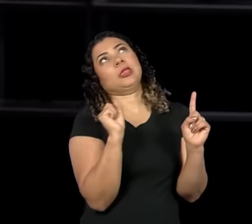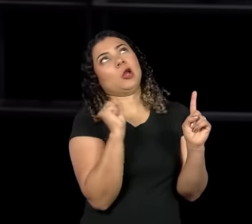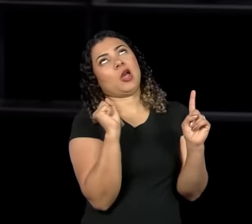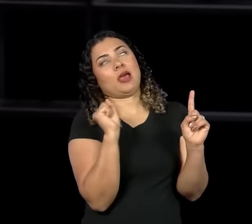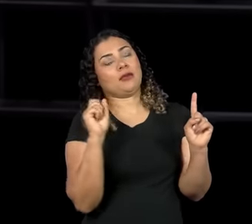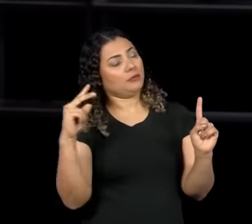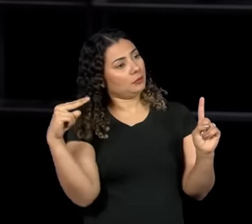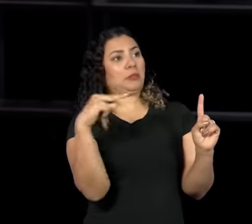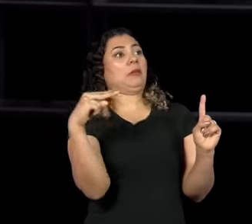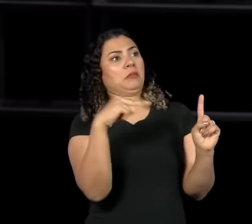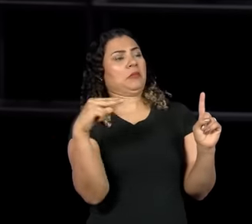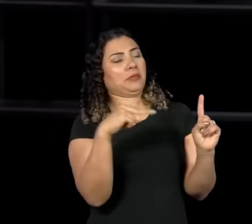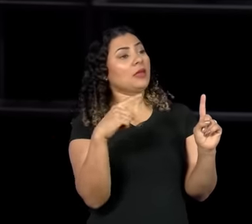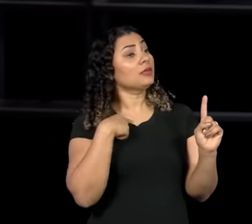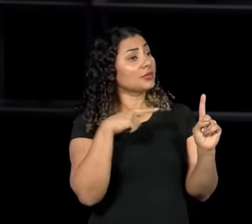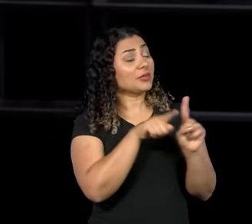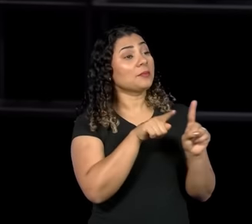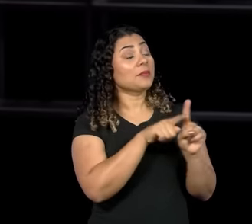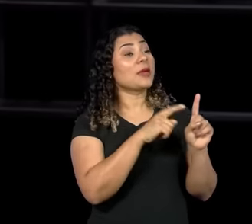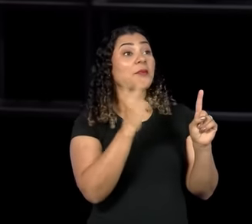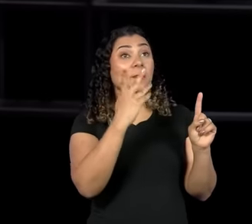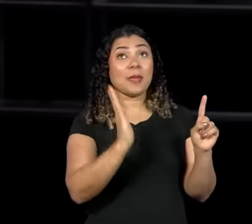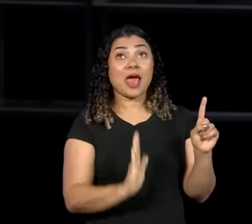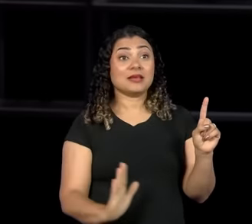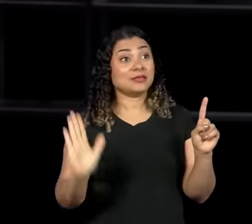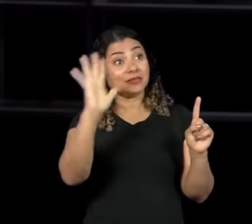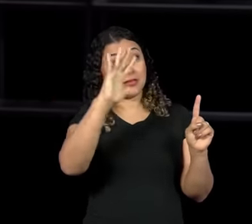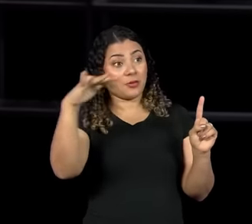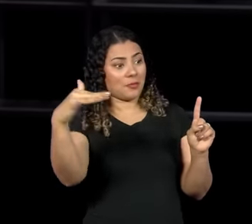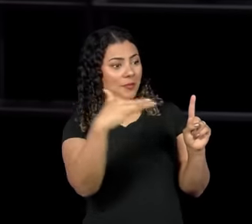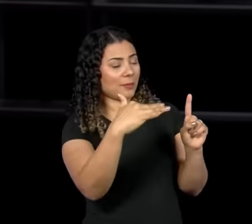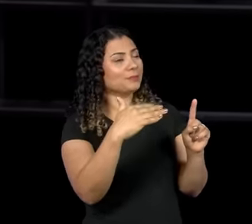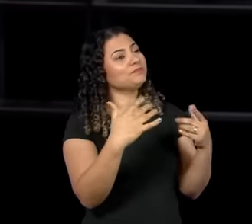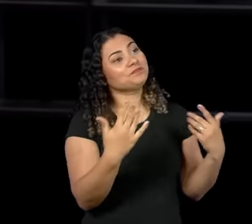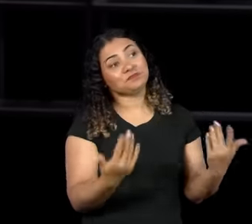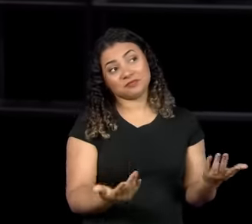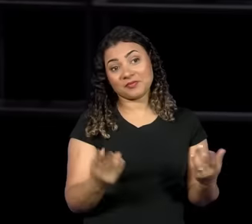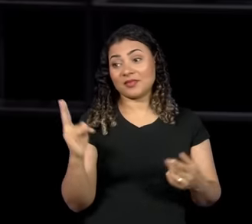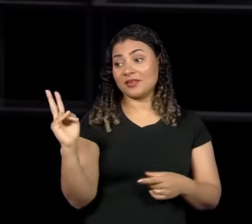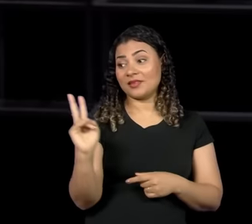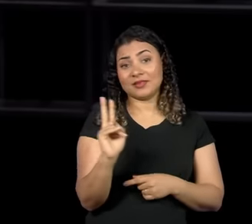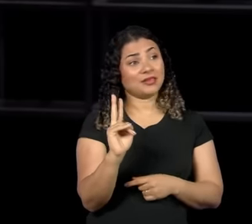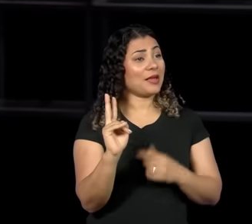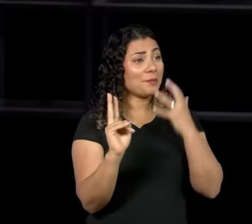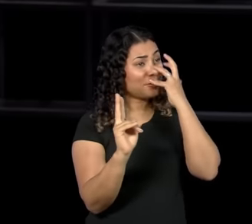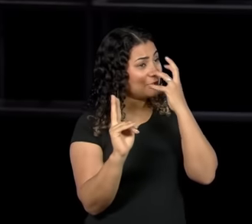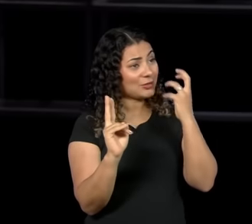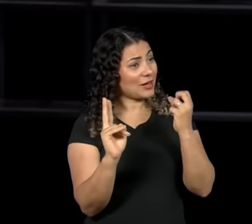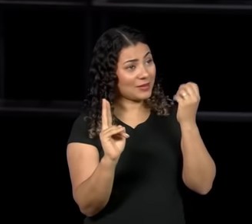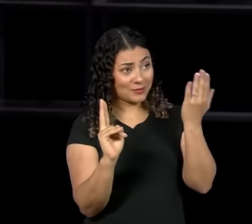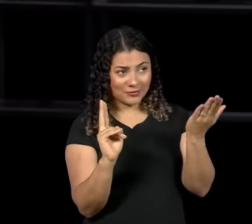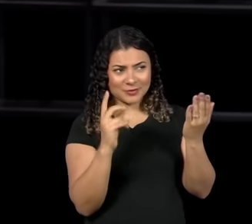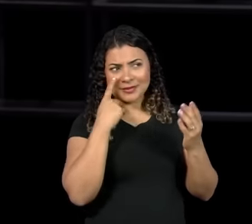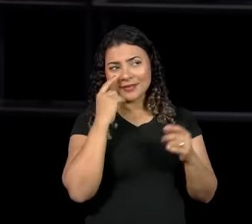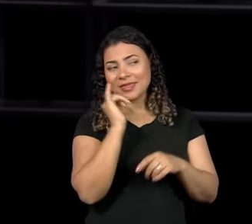de fãs na torcida por ele em todo o país. Aquelas beldades continuam apaixonadas por você. Dá uma olhada no depoimento